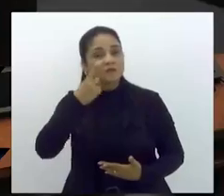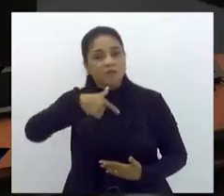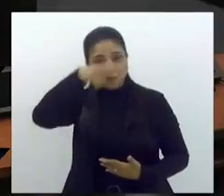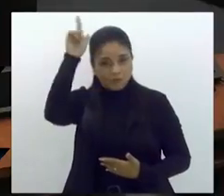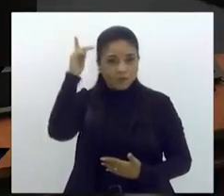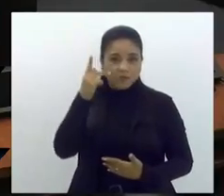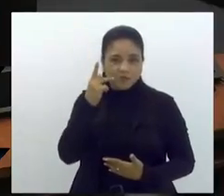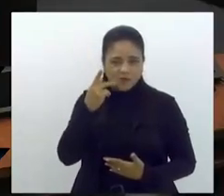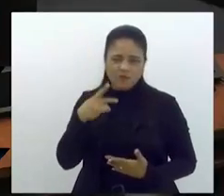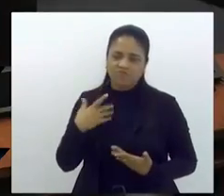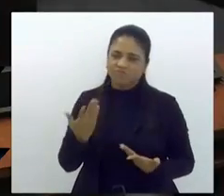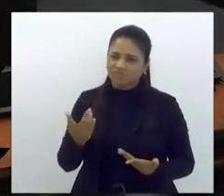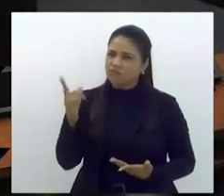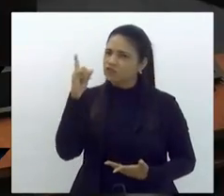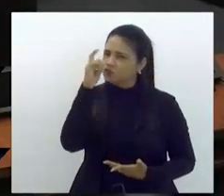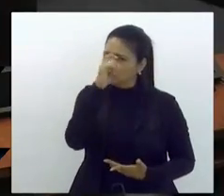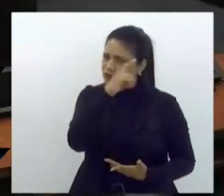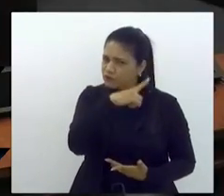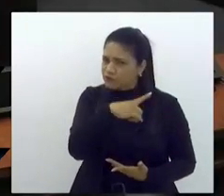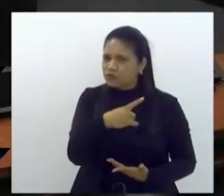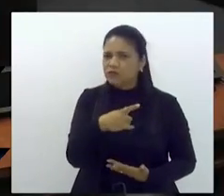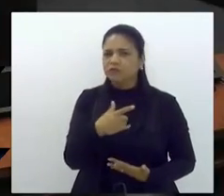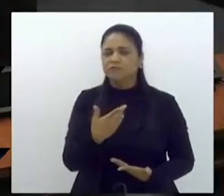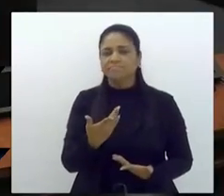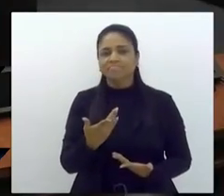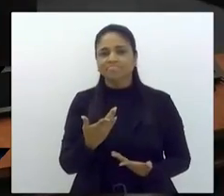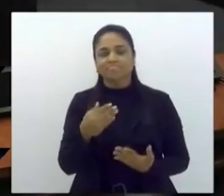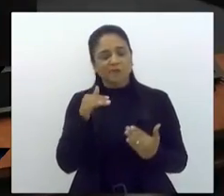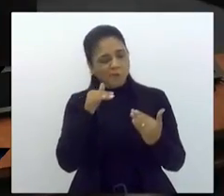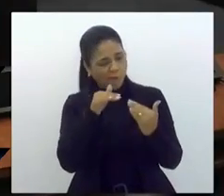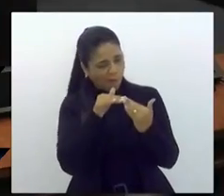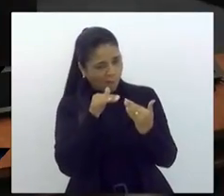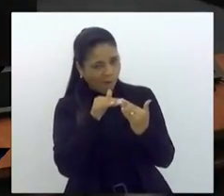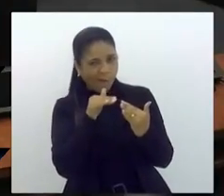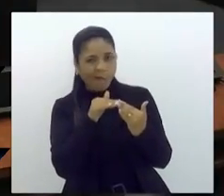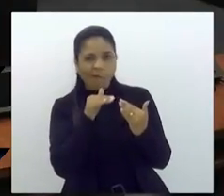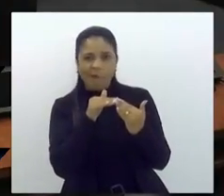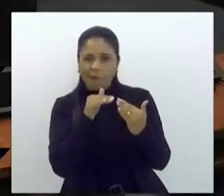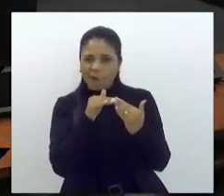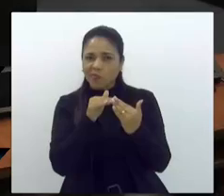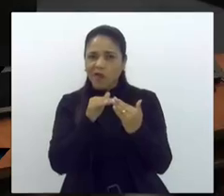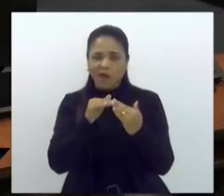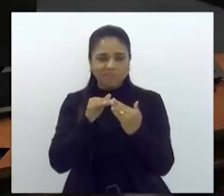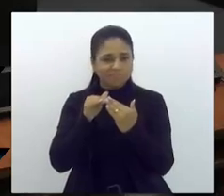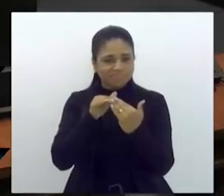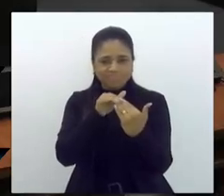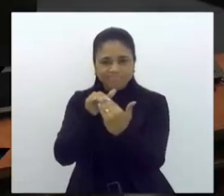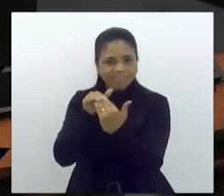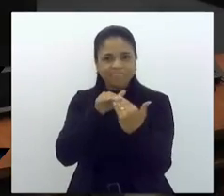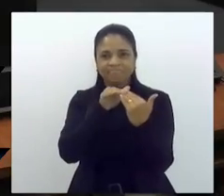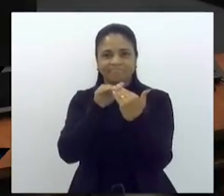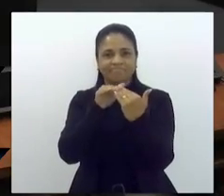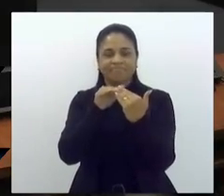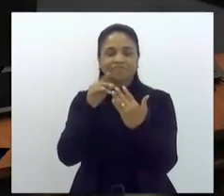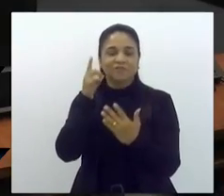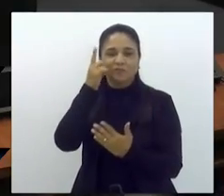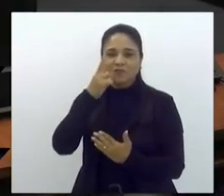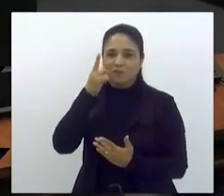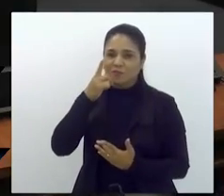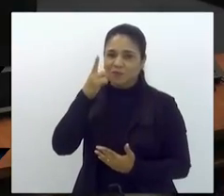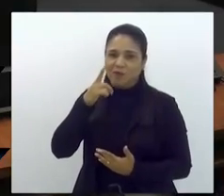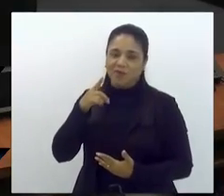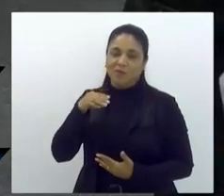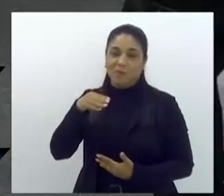é tão raro eu poder concordar em gênero número e grau com deputado Márcio